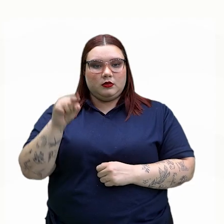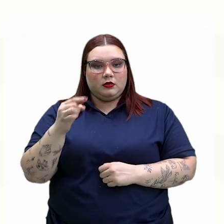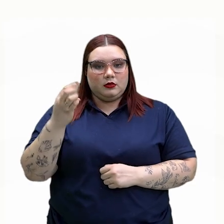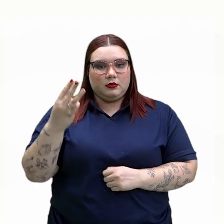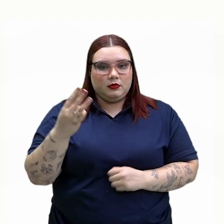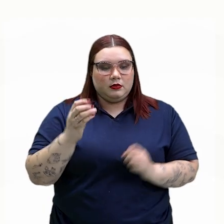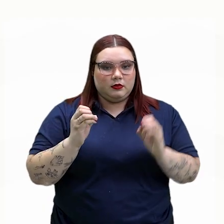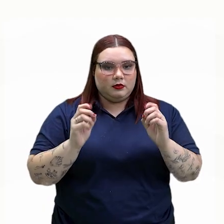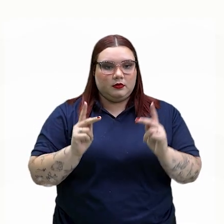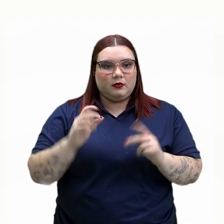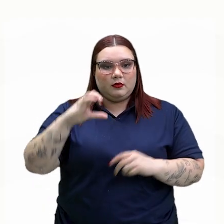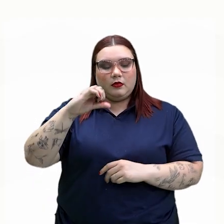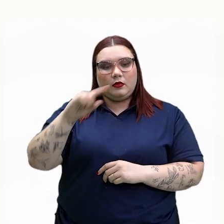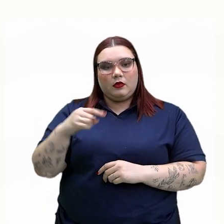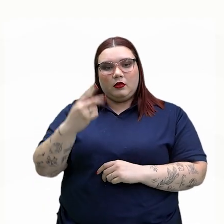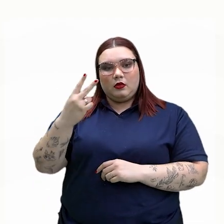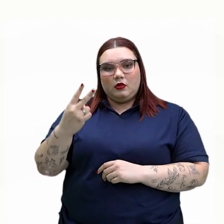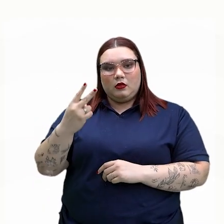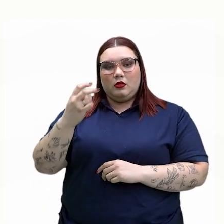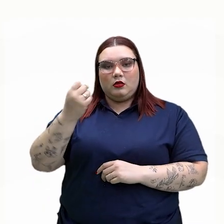6,3. Então, 9,2,